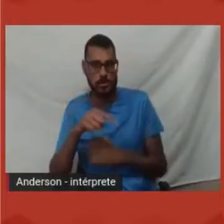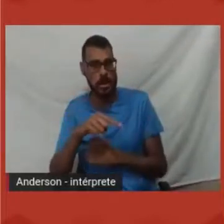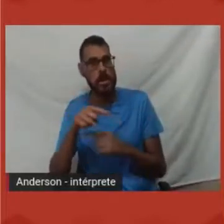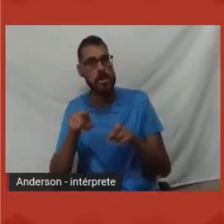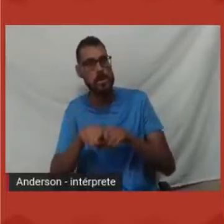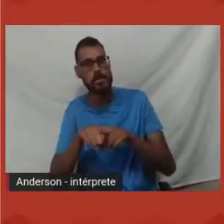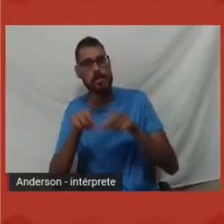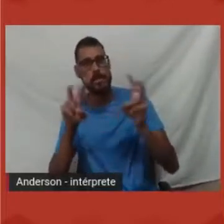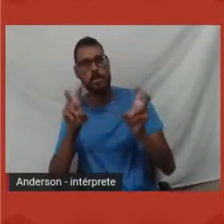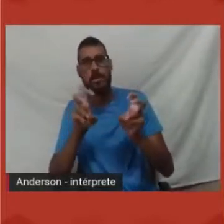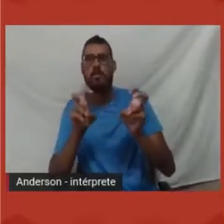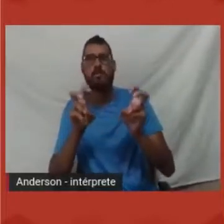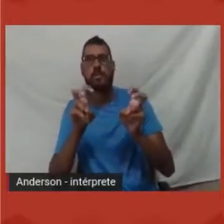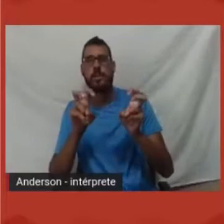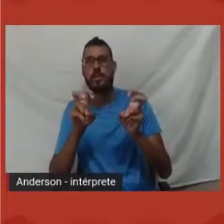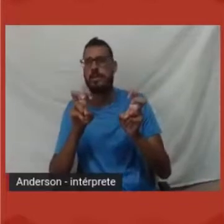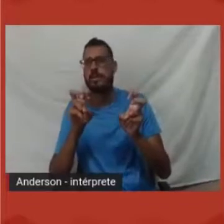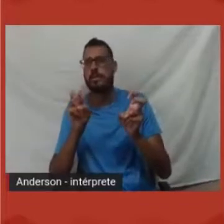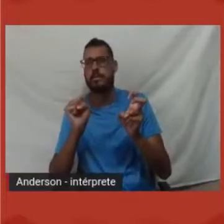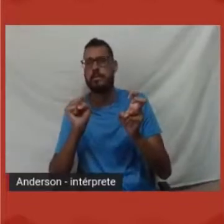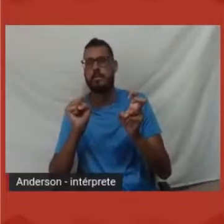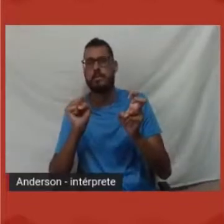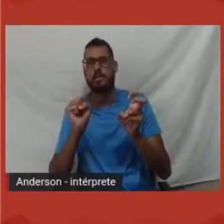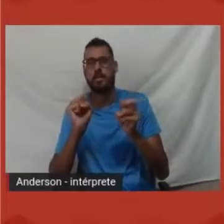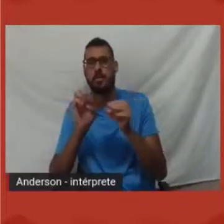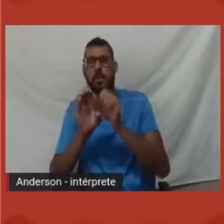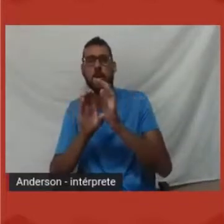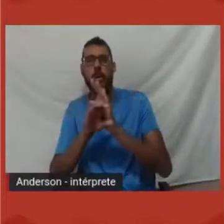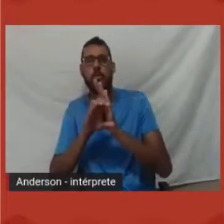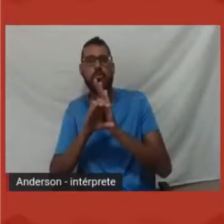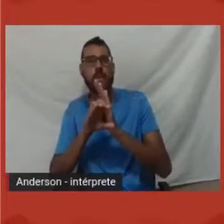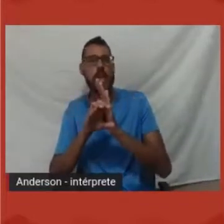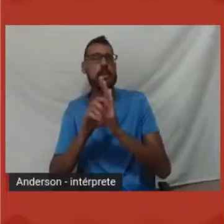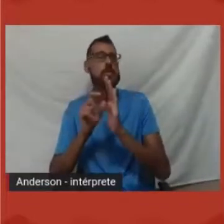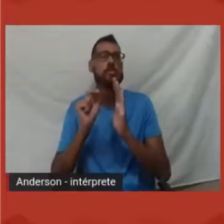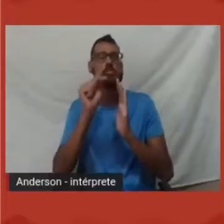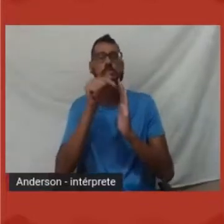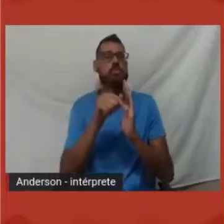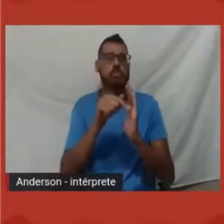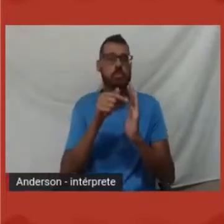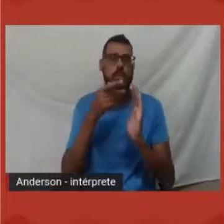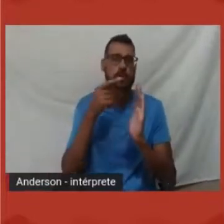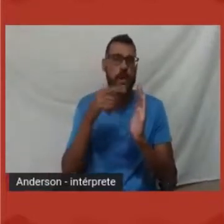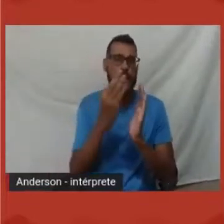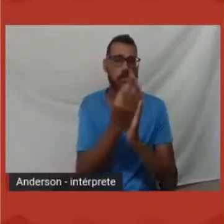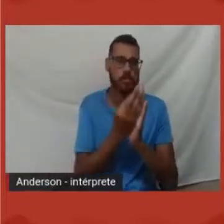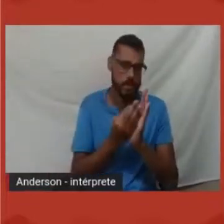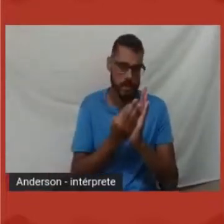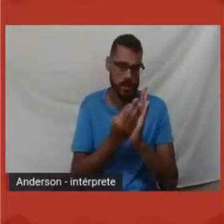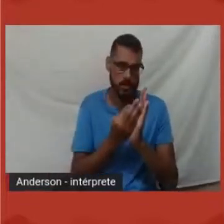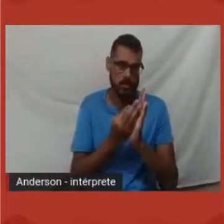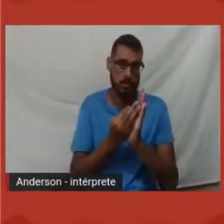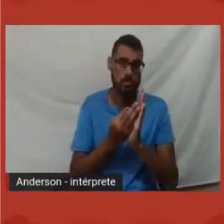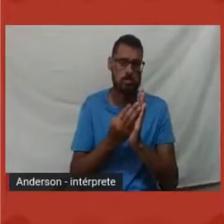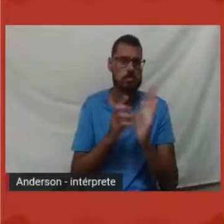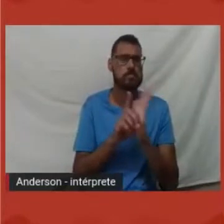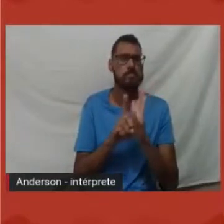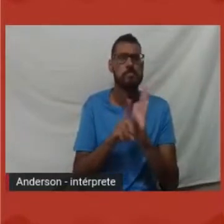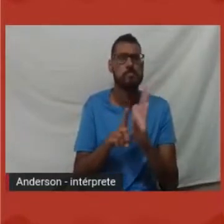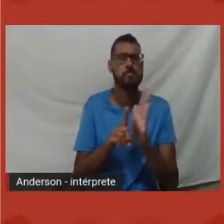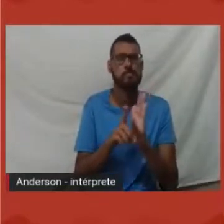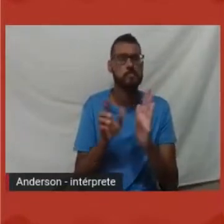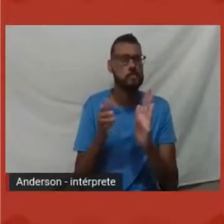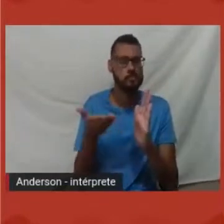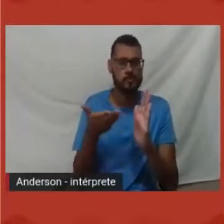que possivelmente estão ali dentro, que a gente vai falar assim, bom, o que será que está falando esse texto, né? Quais serão as perguntas?